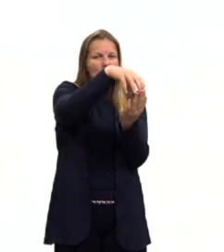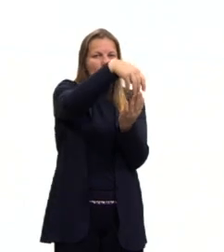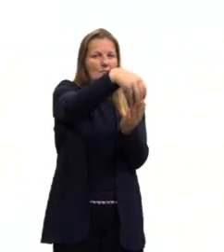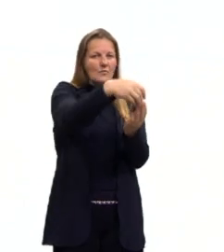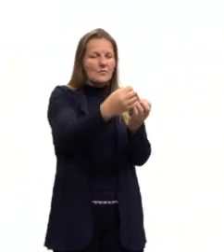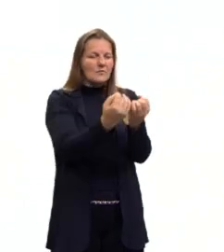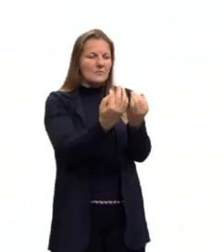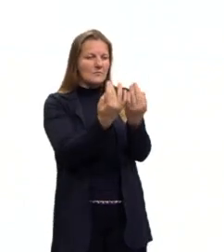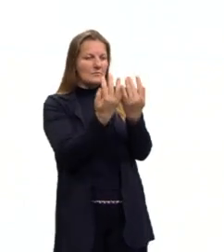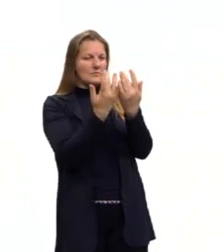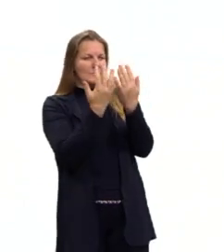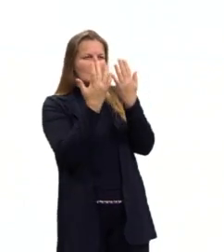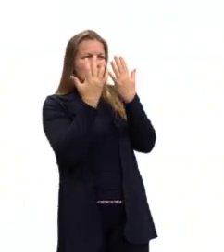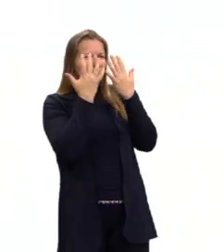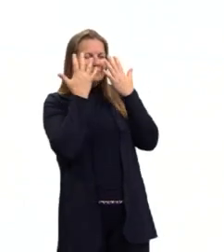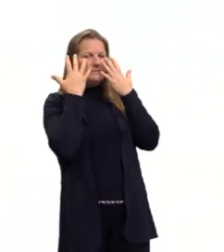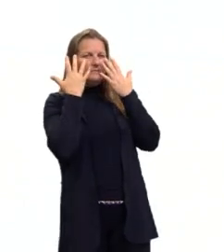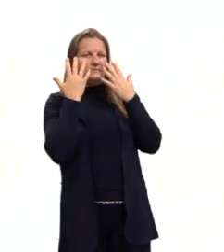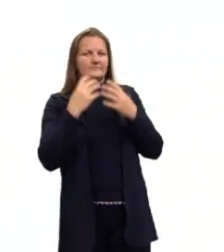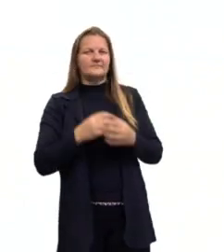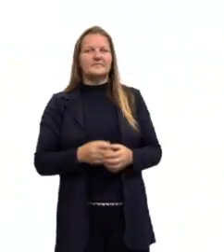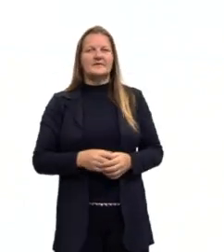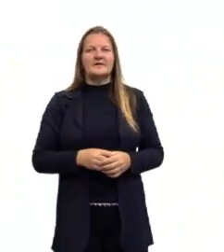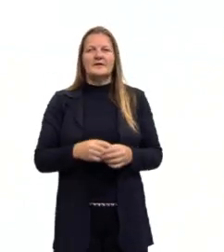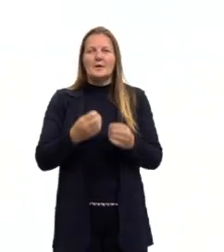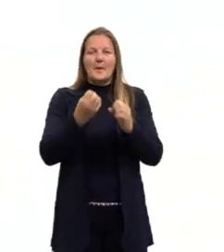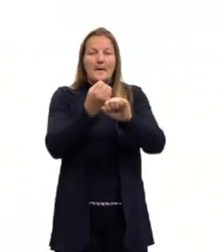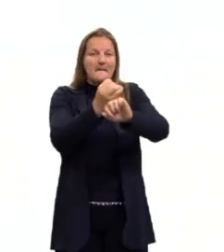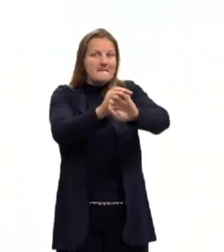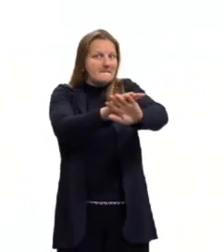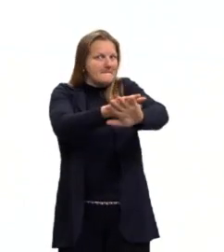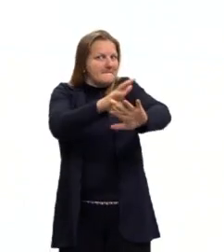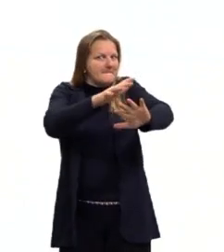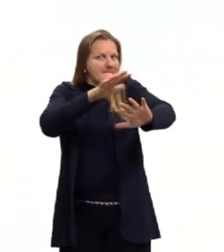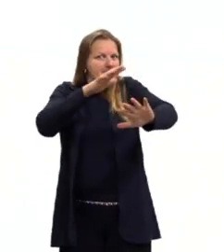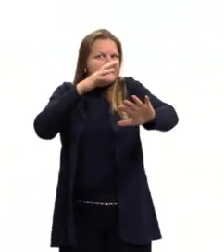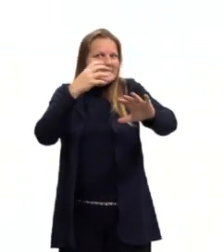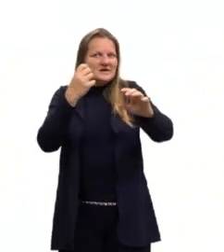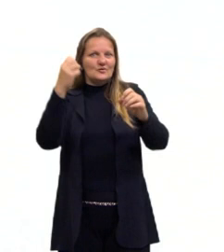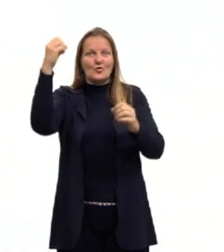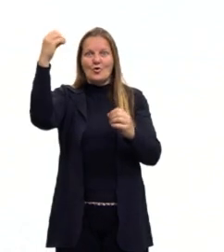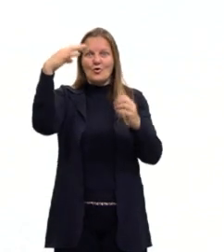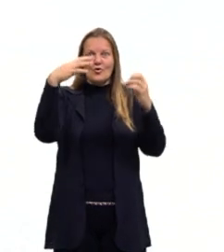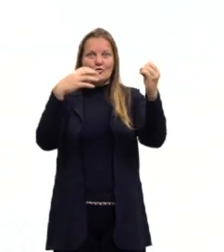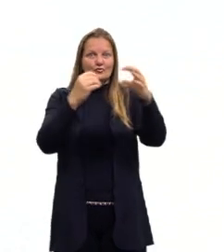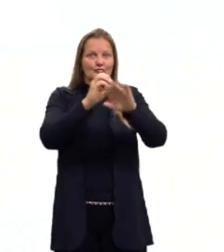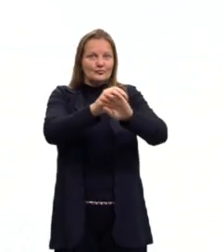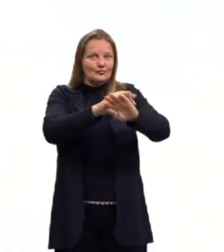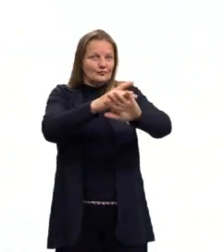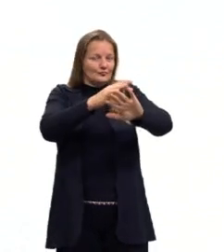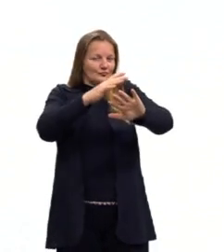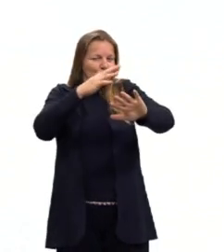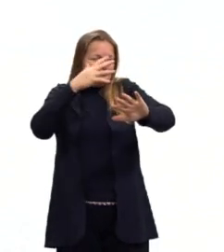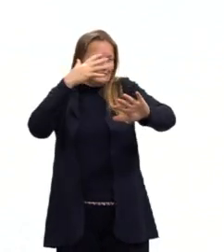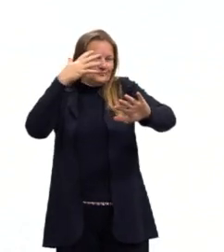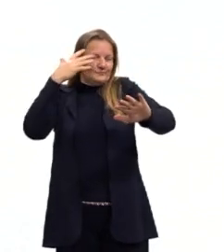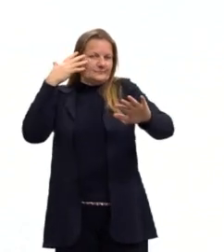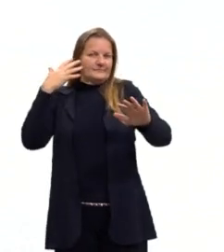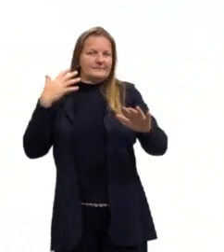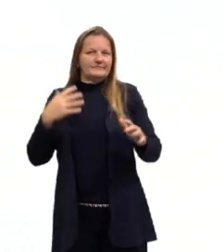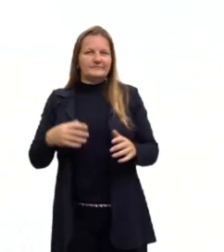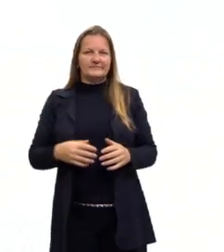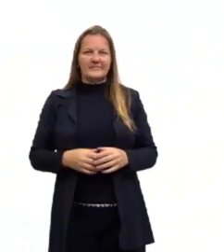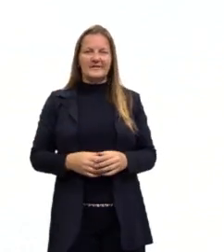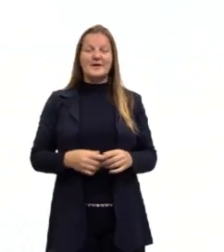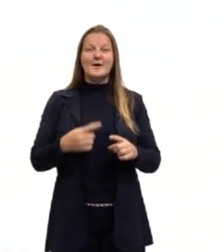Tá quase toda aberta essa caixa e tá saindo uns brilhinhos lá de dentro umas luzes né muita coisa saiu muita coisa da Caixa de